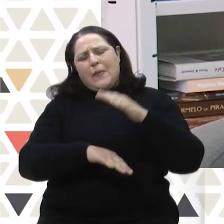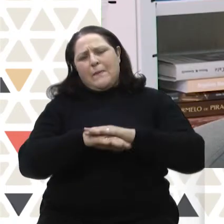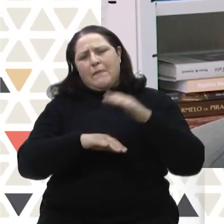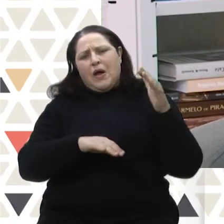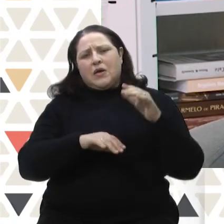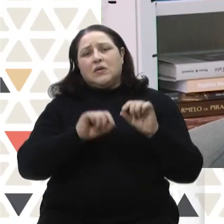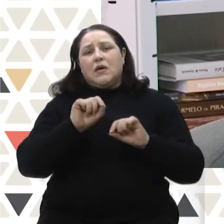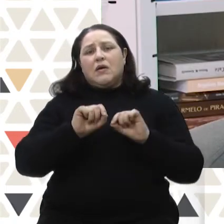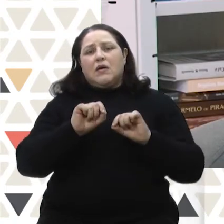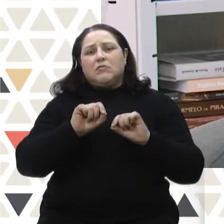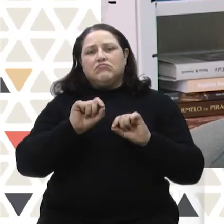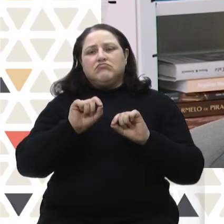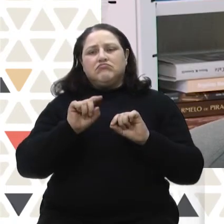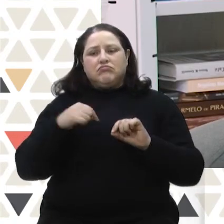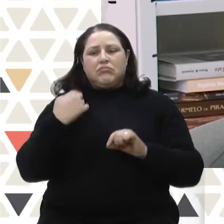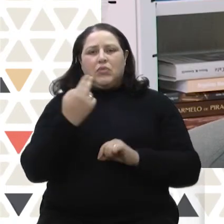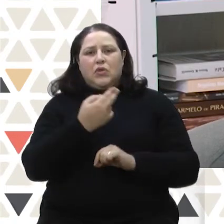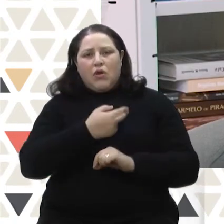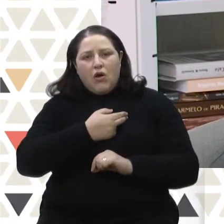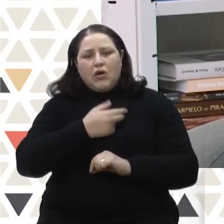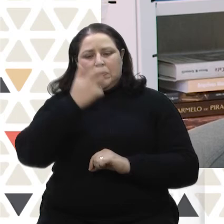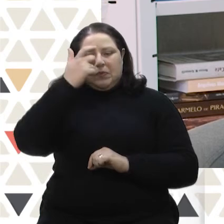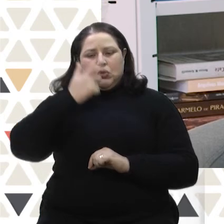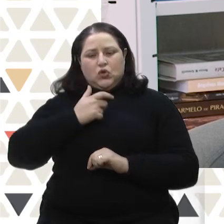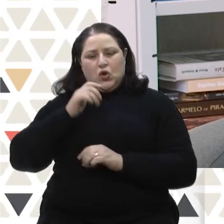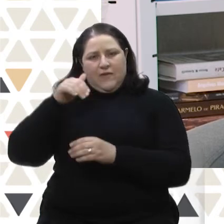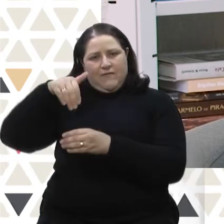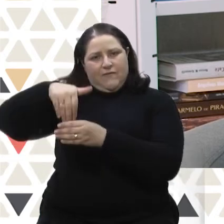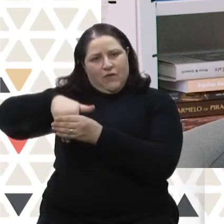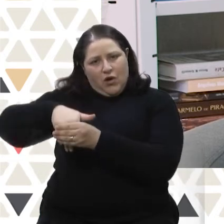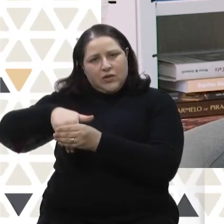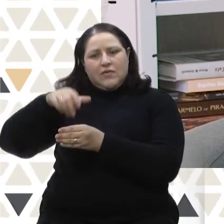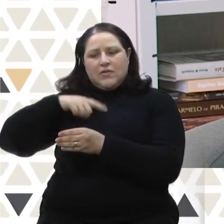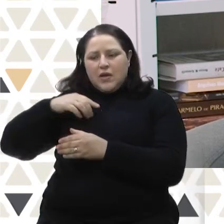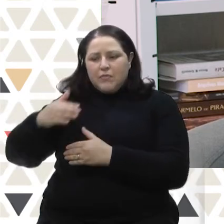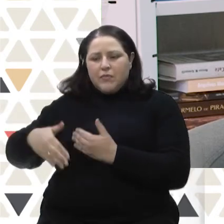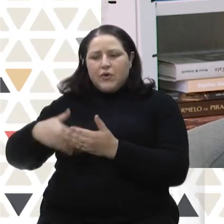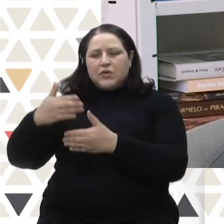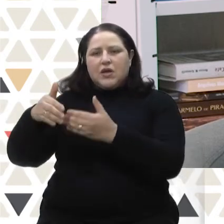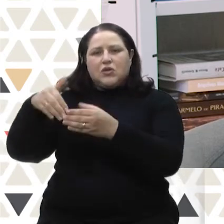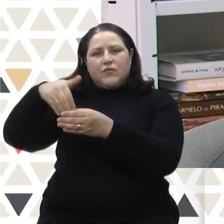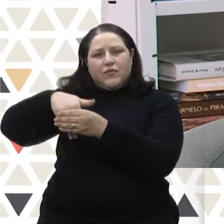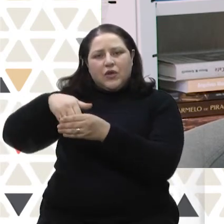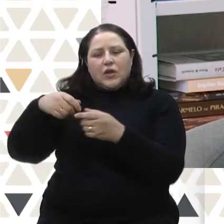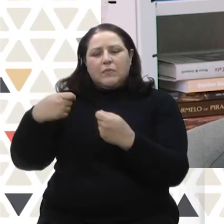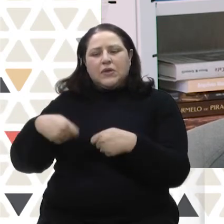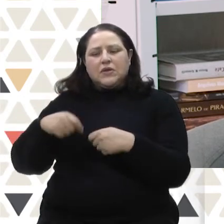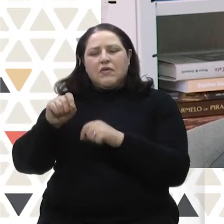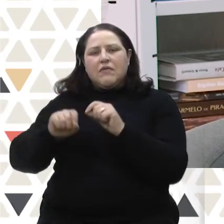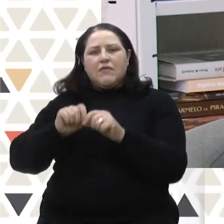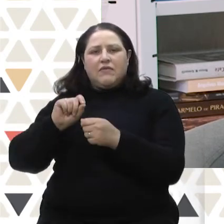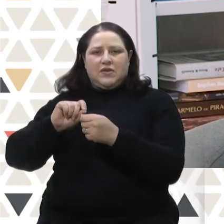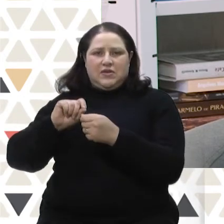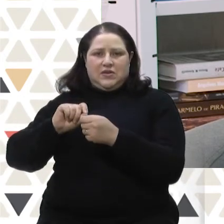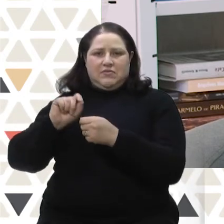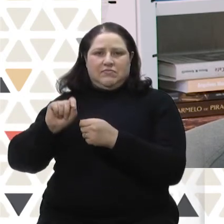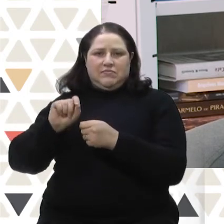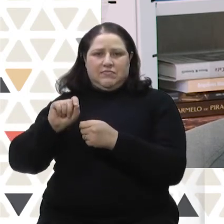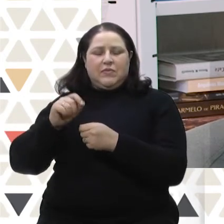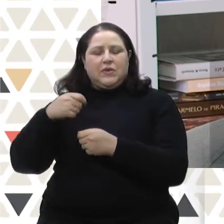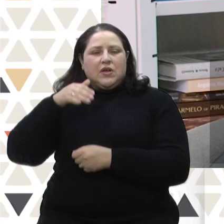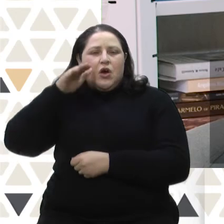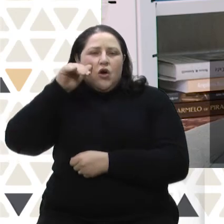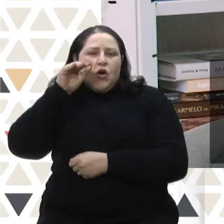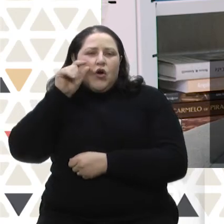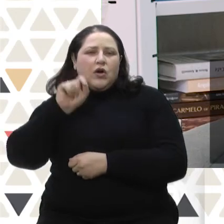a gente, na condição de eleitor, e a gente acaba passando por todo o processo eleitoral, precisamos fazer nesse momento?